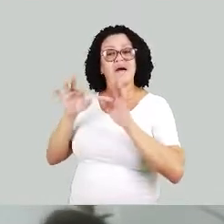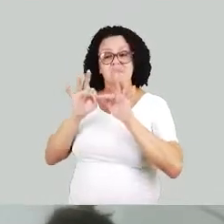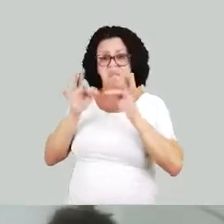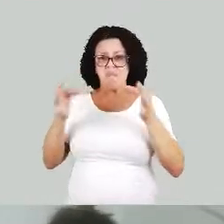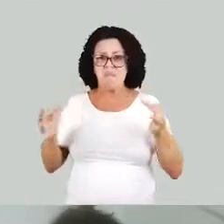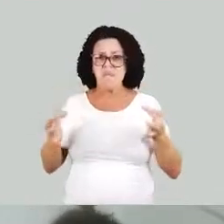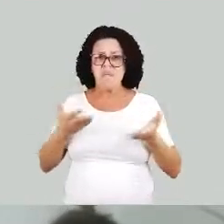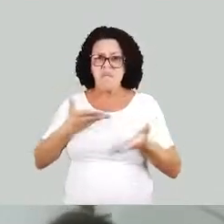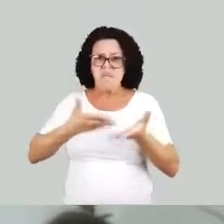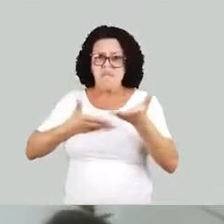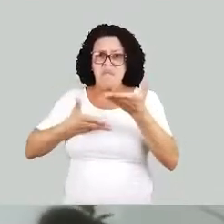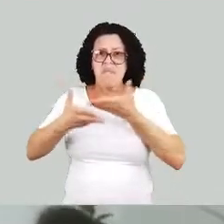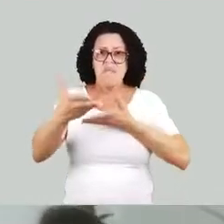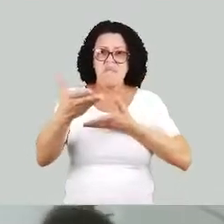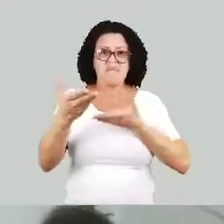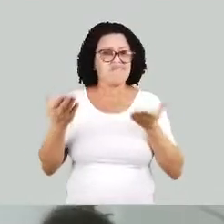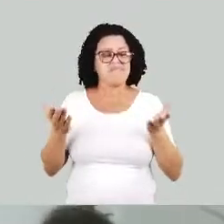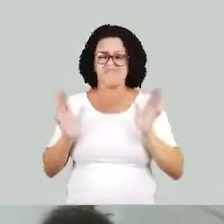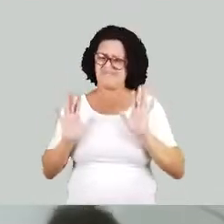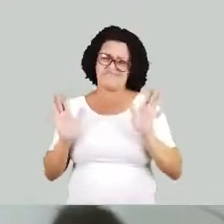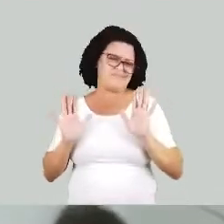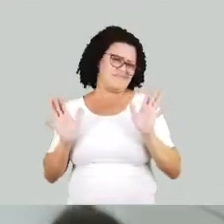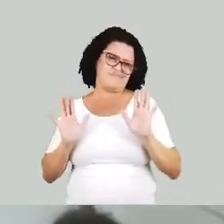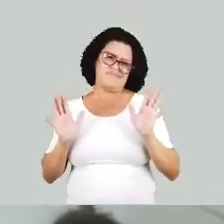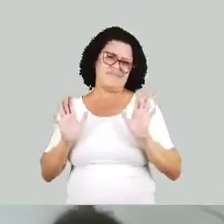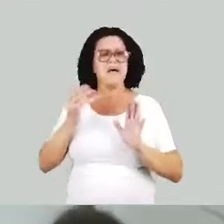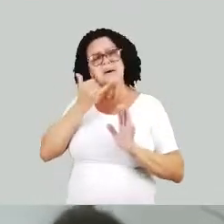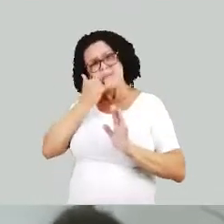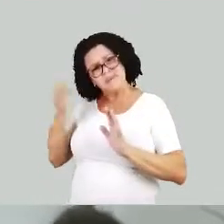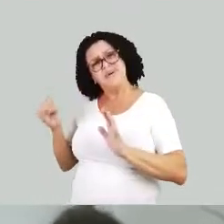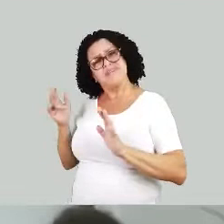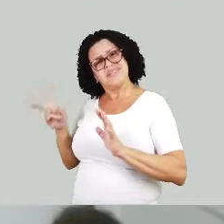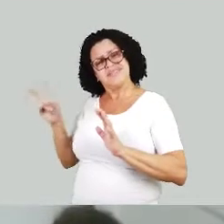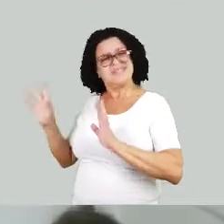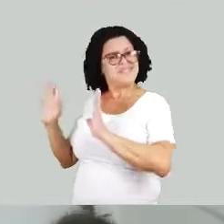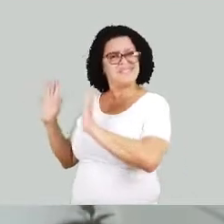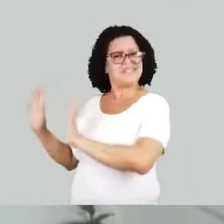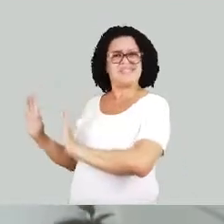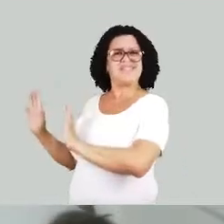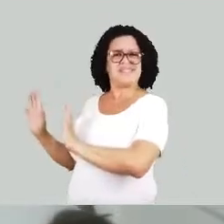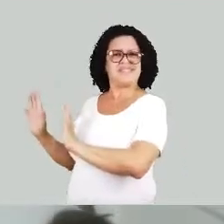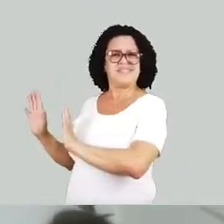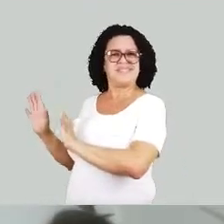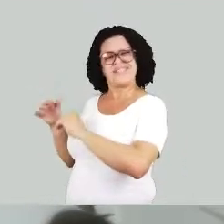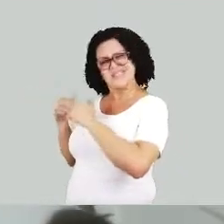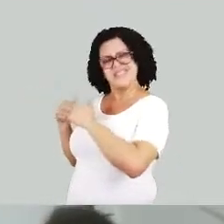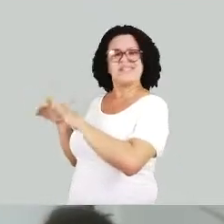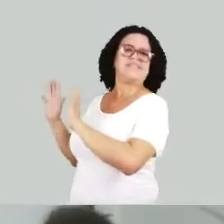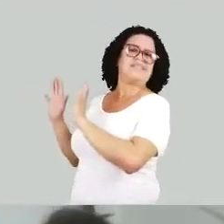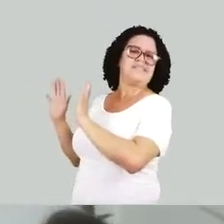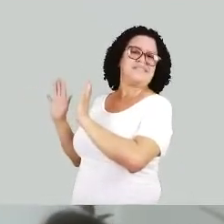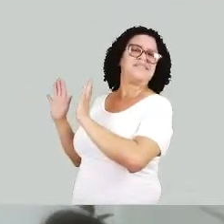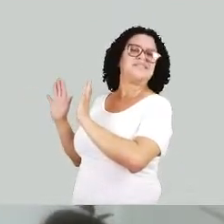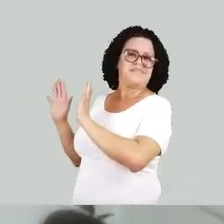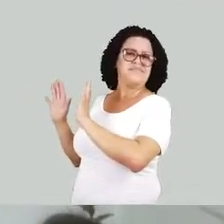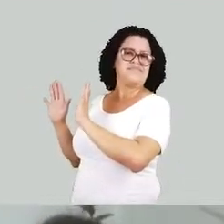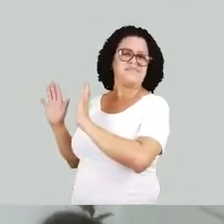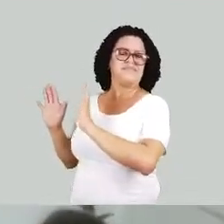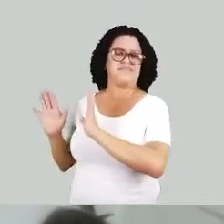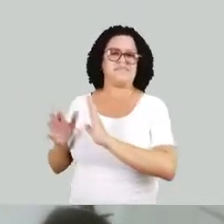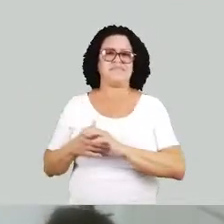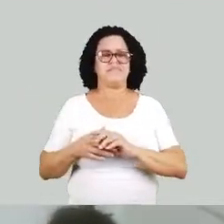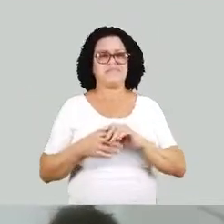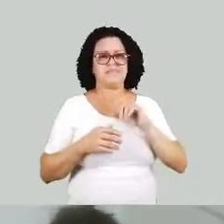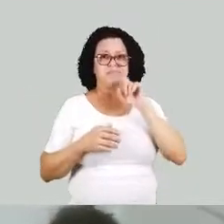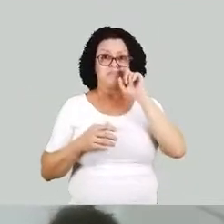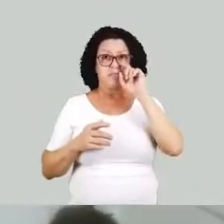de reconhecer o erro, não faz mal. Perdoa a si mesmo. Larga a pedra. Libera.